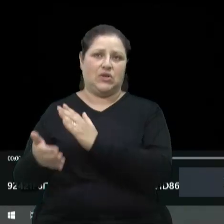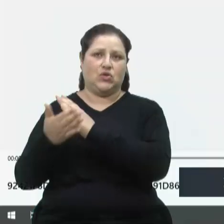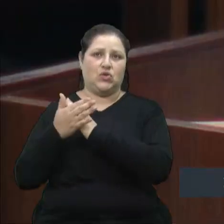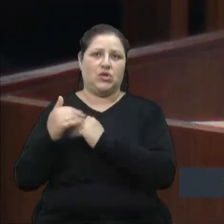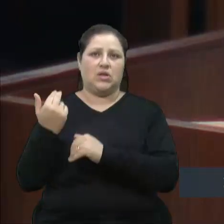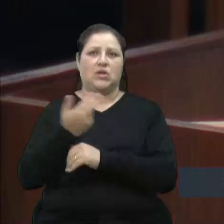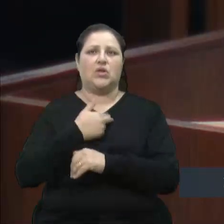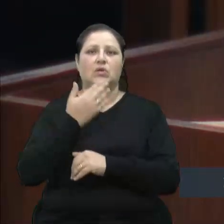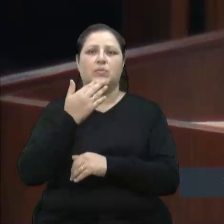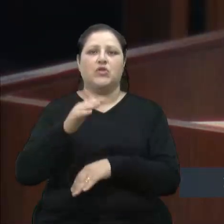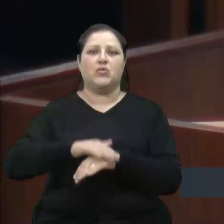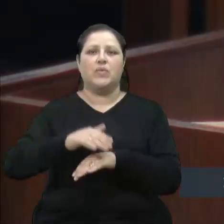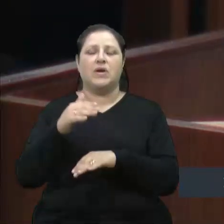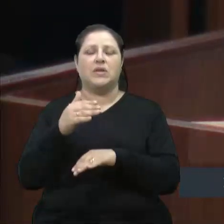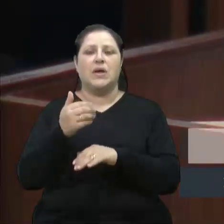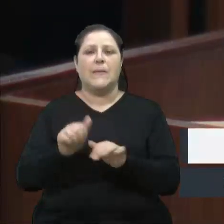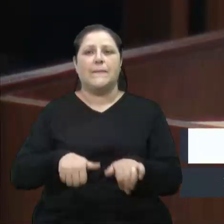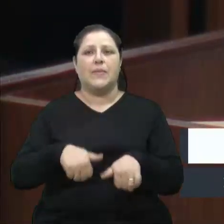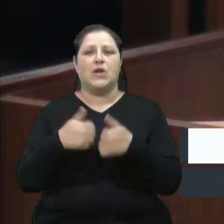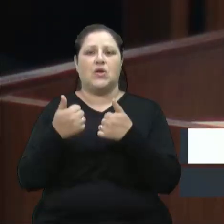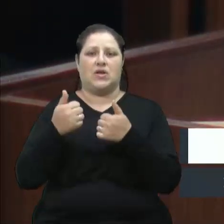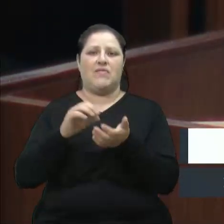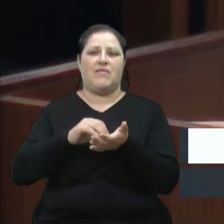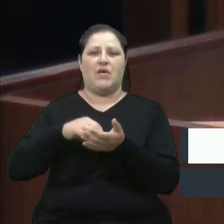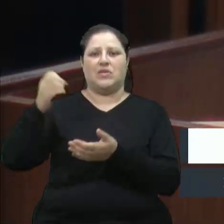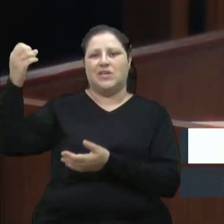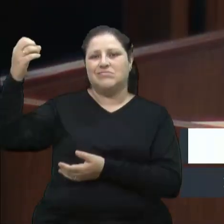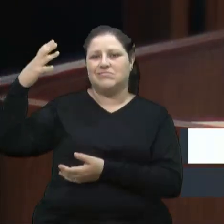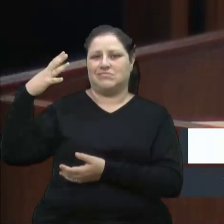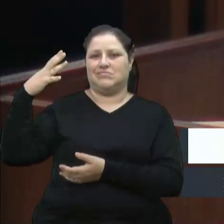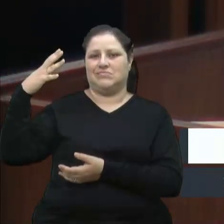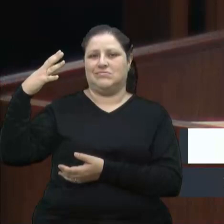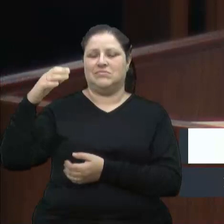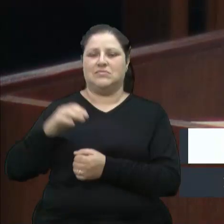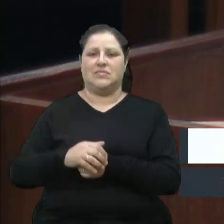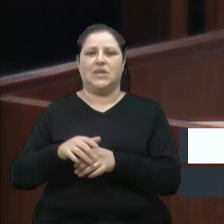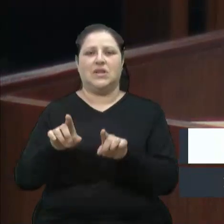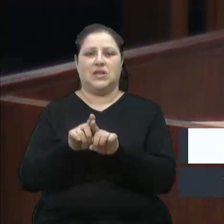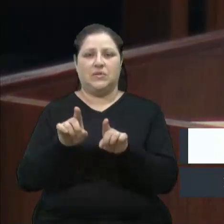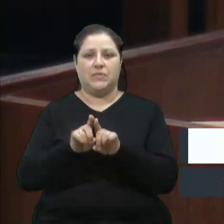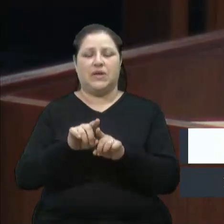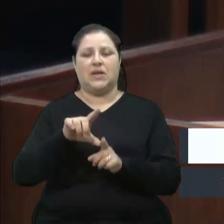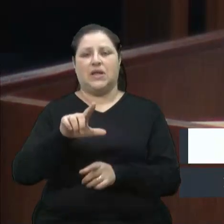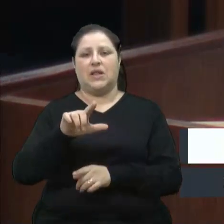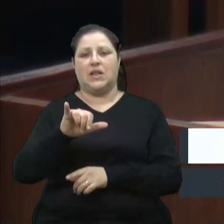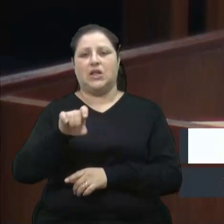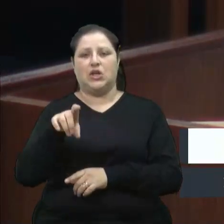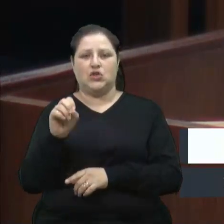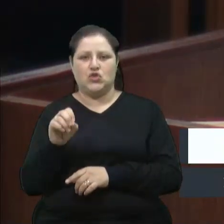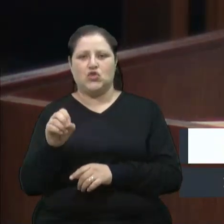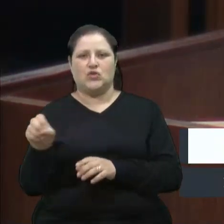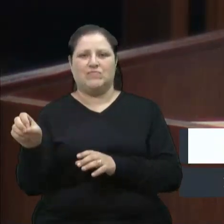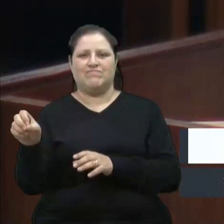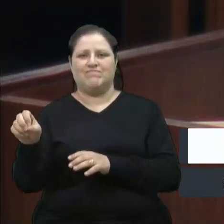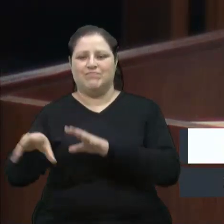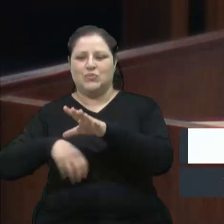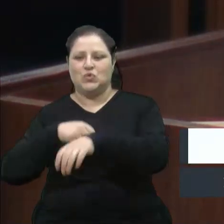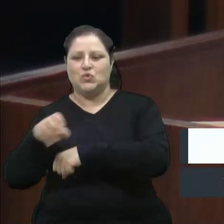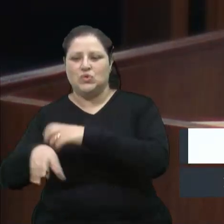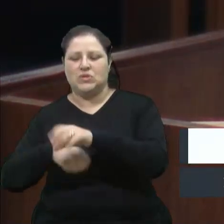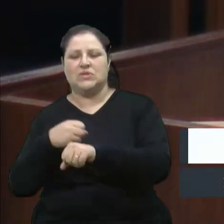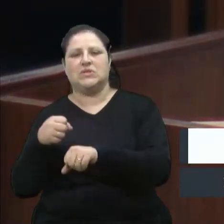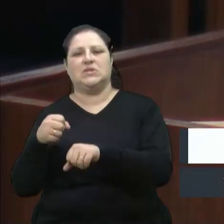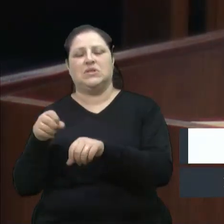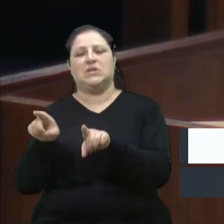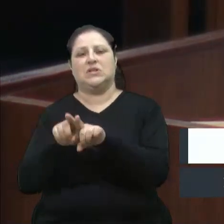mais melhorias quanto à iluminação, a coleta do lixo, a poda das árvores, algumas